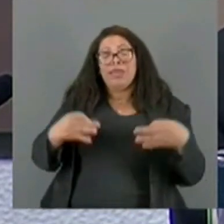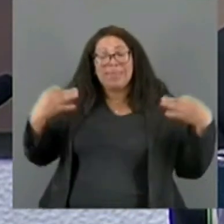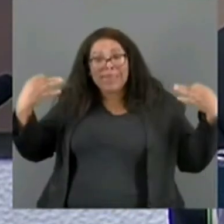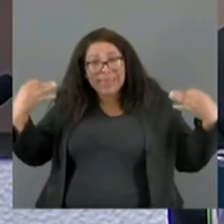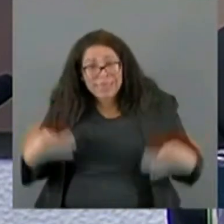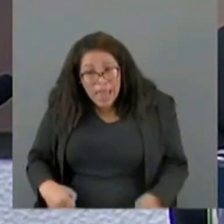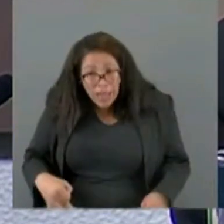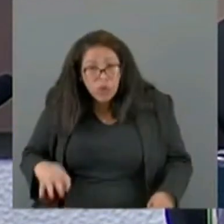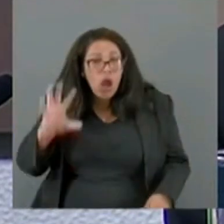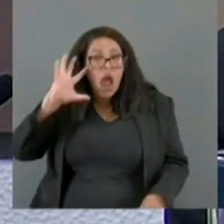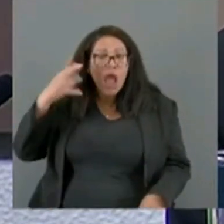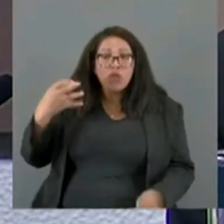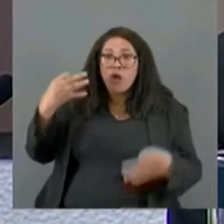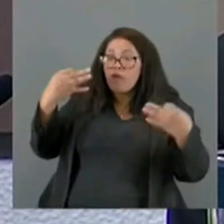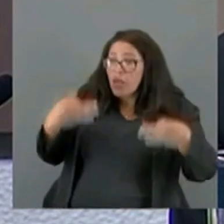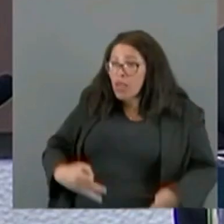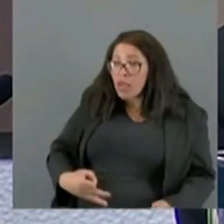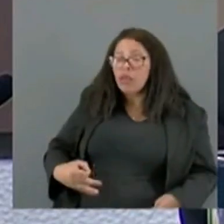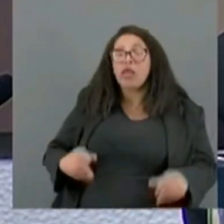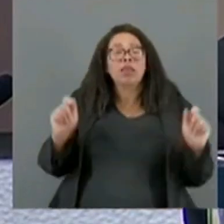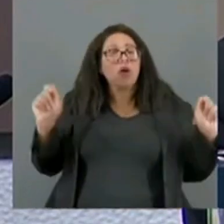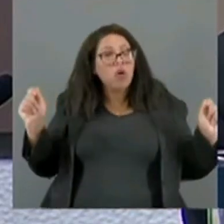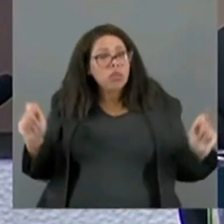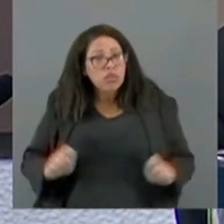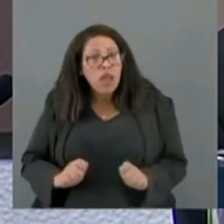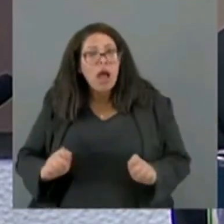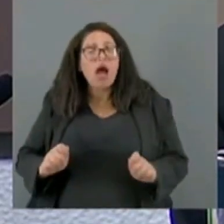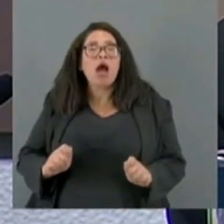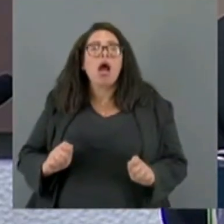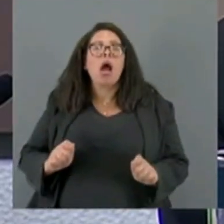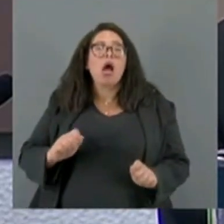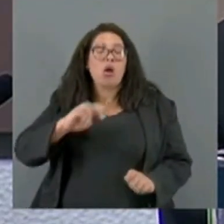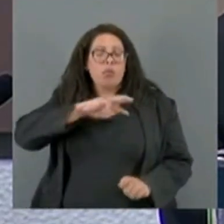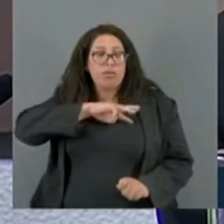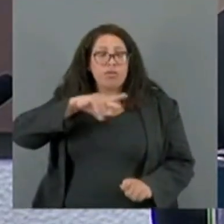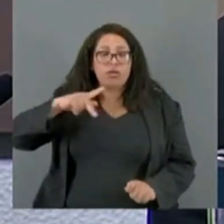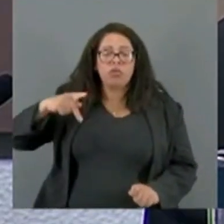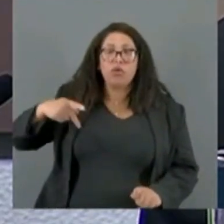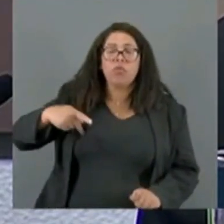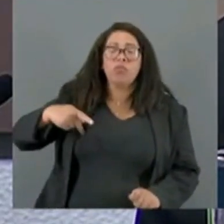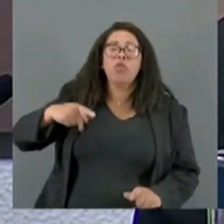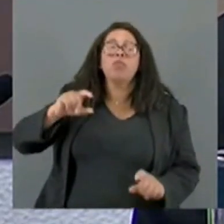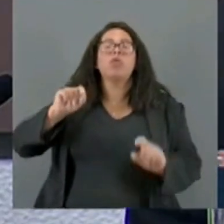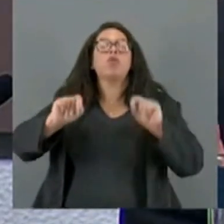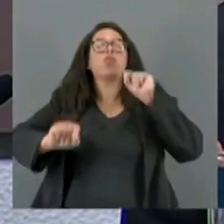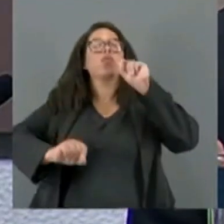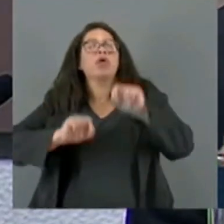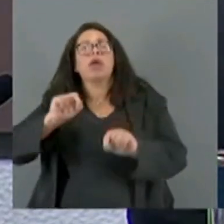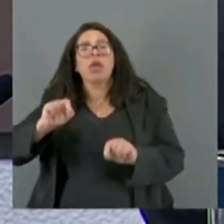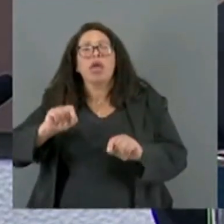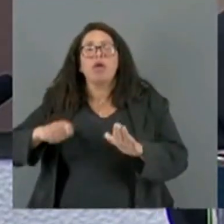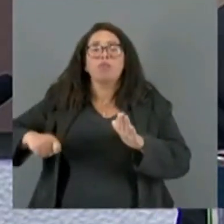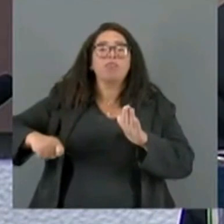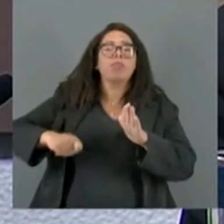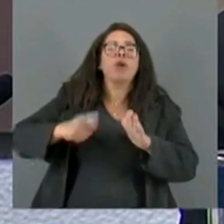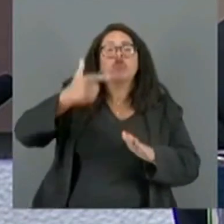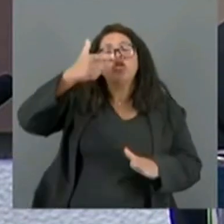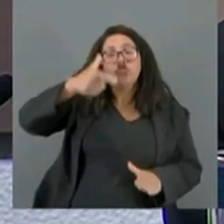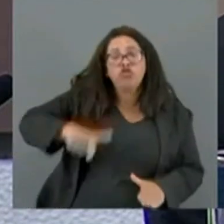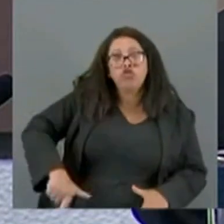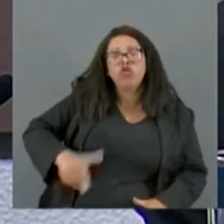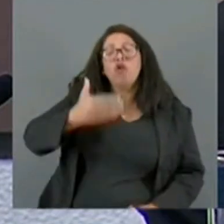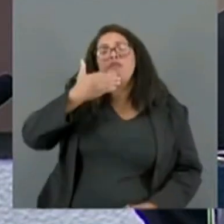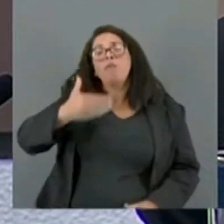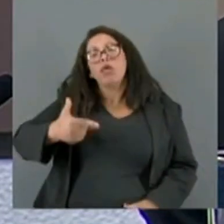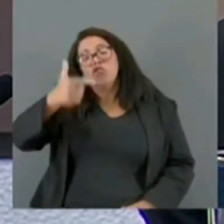acertada, compete a parte do Ministério Público exatamente recorrer e ao